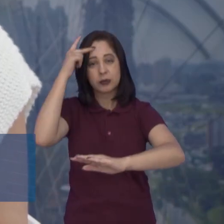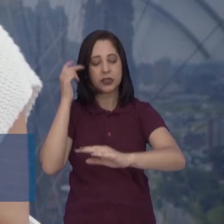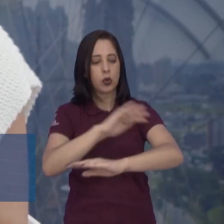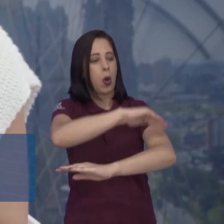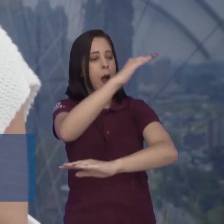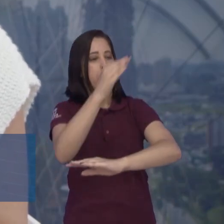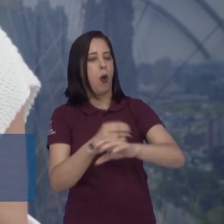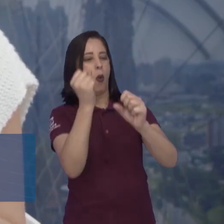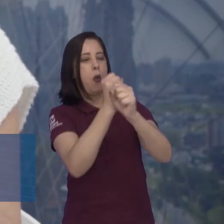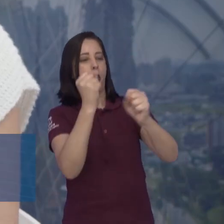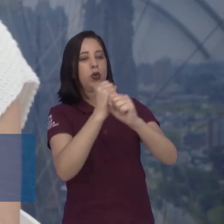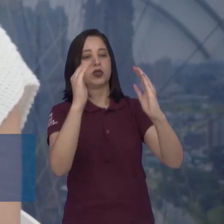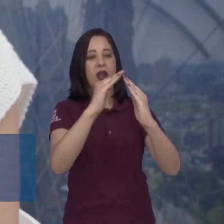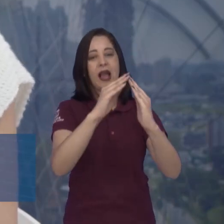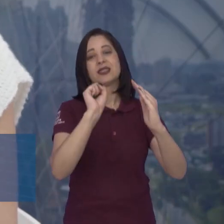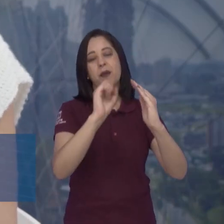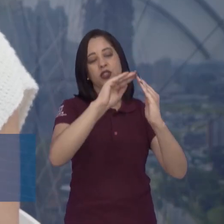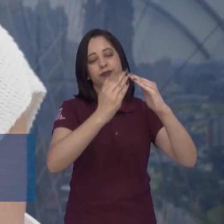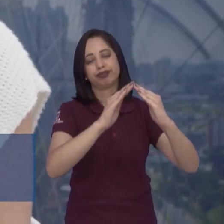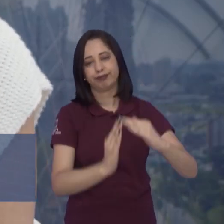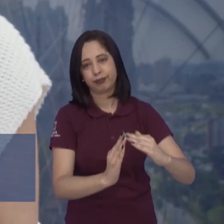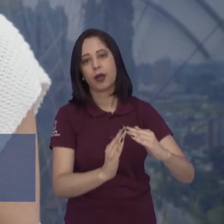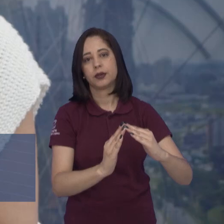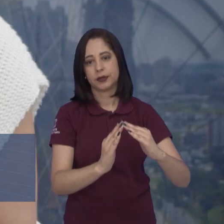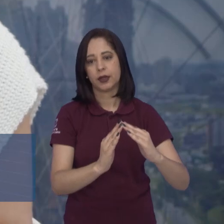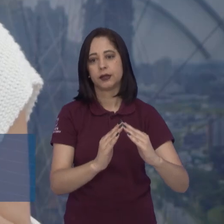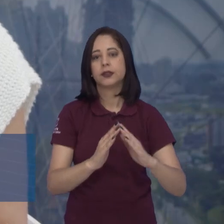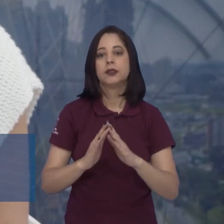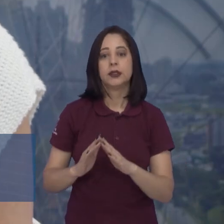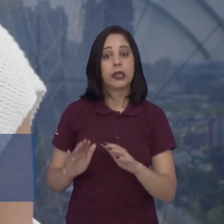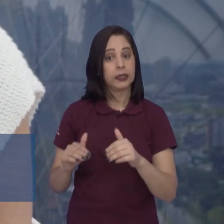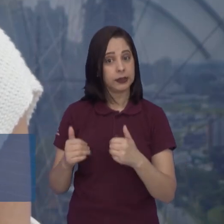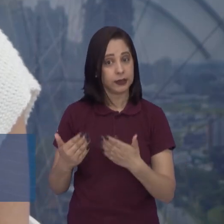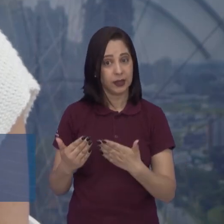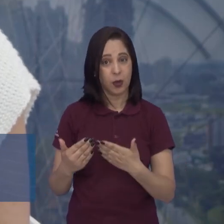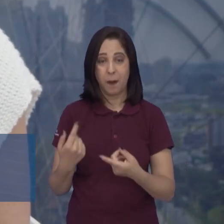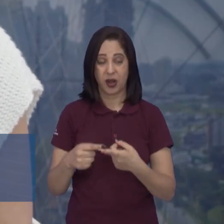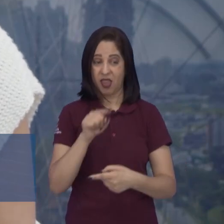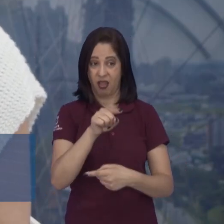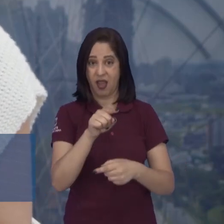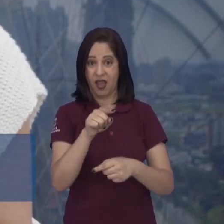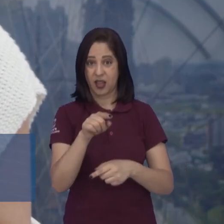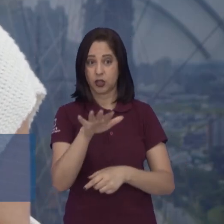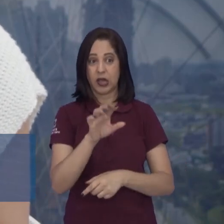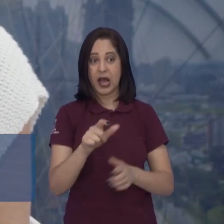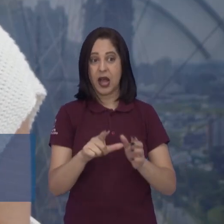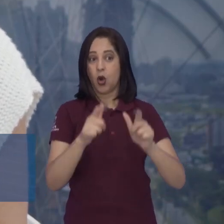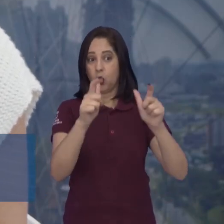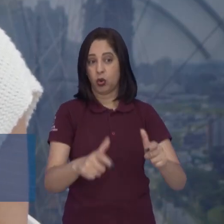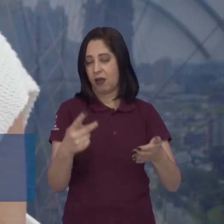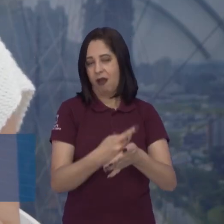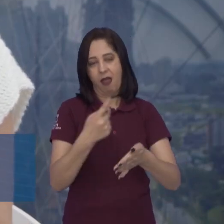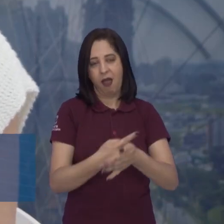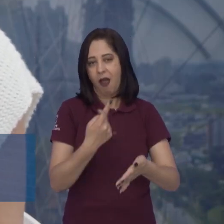isso traz o problema futuro, né? E elas já não são áreas planejadas, então não são áreas, são ocupações